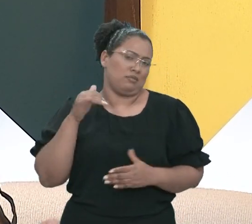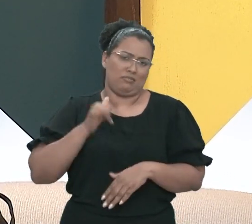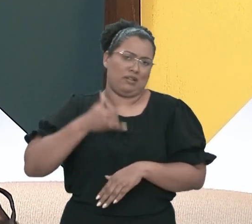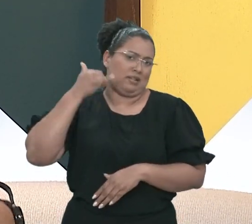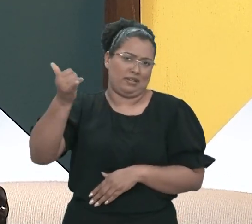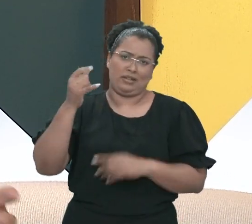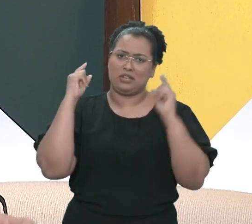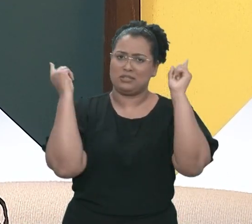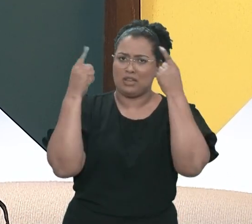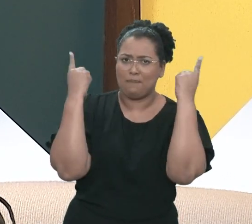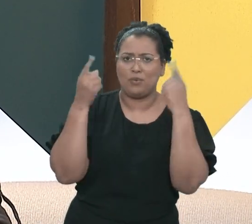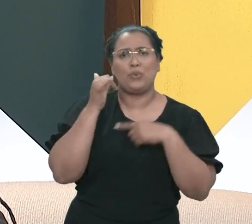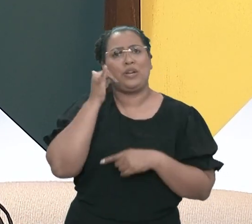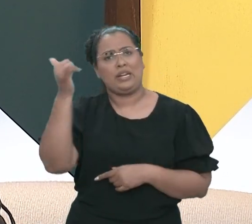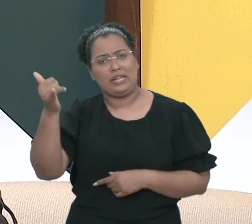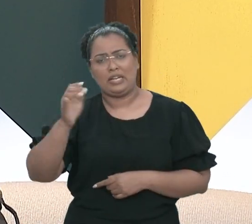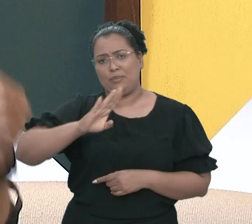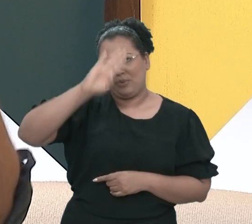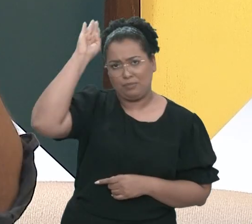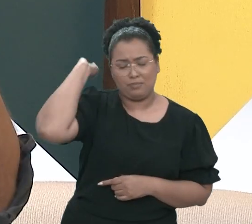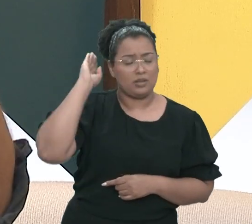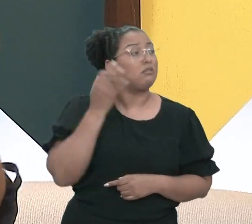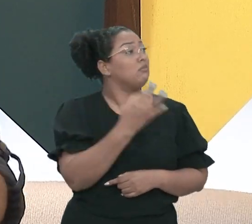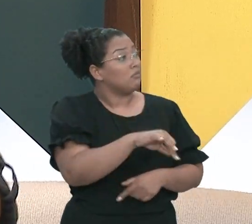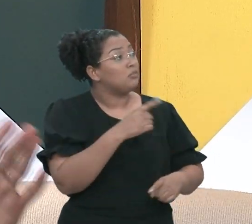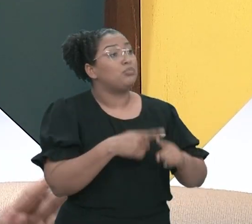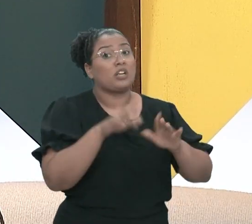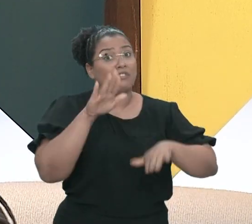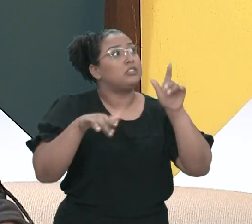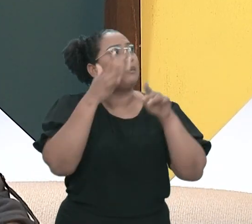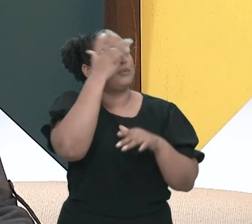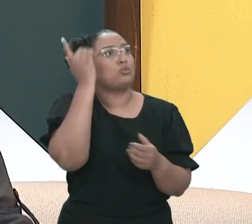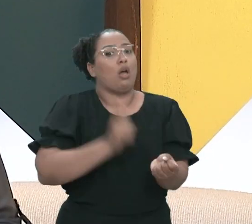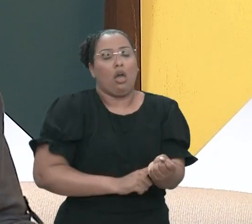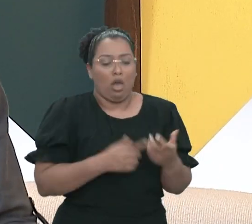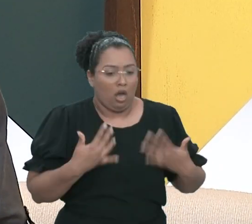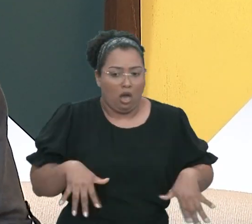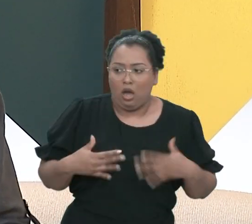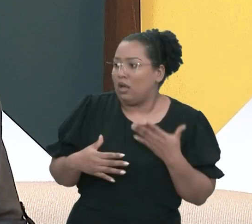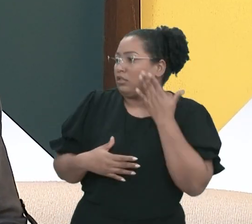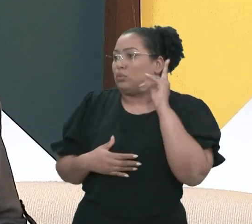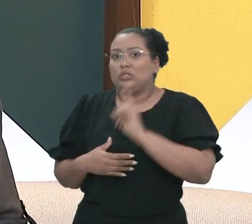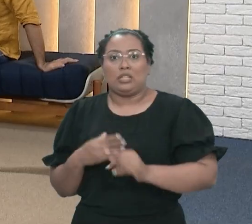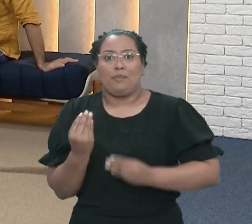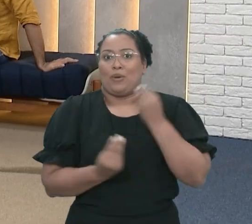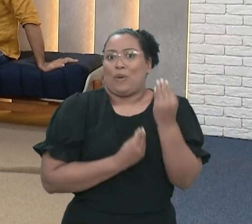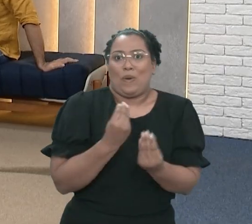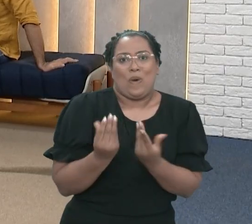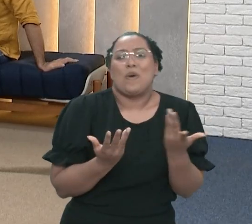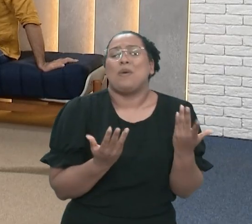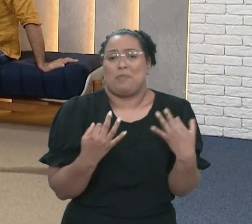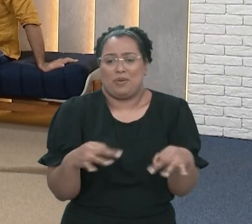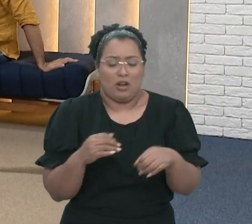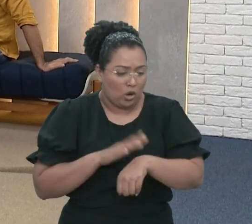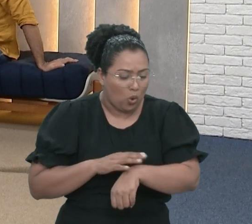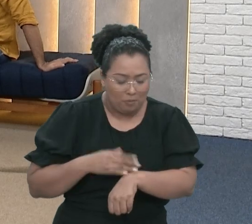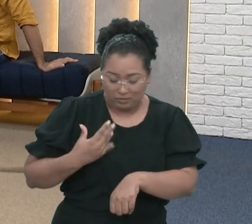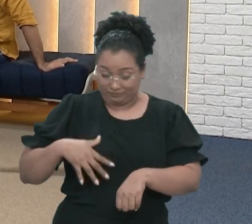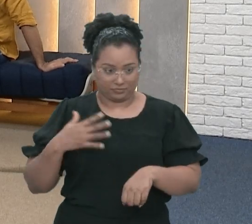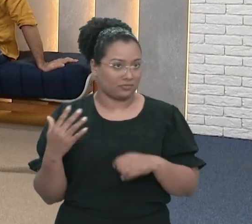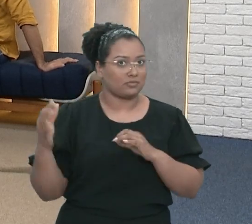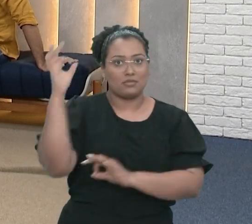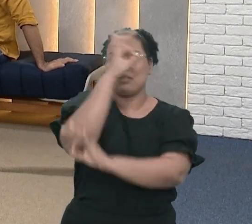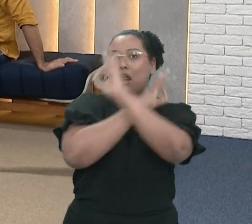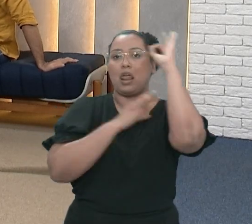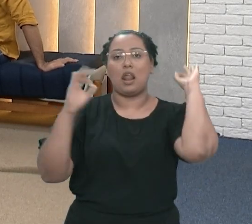para o SAMU, liga para o bombeiro. Porque às vezes a pessoa fica nervosa, né? Claro. No momento, não sabe lidar realmente. Essa contabilização às vezes